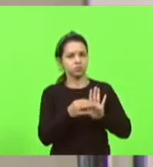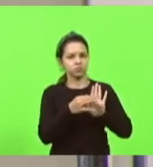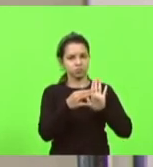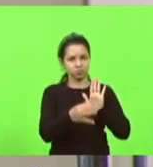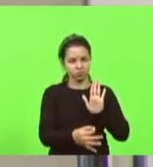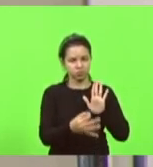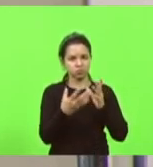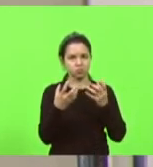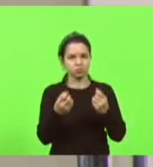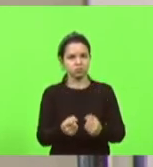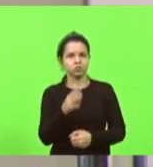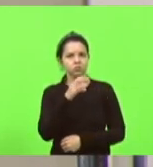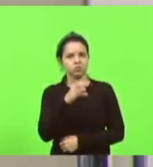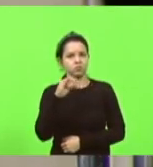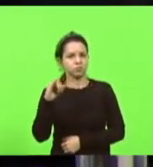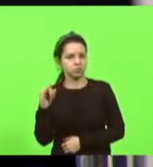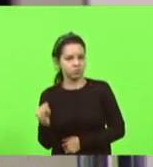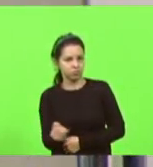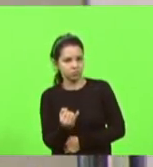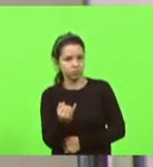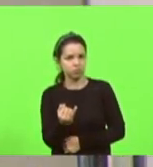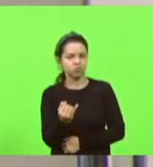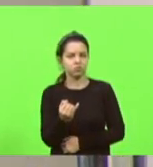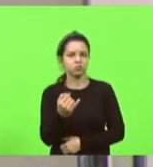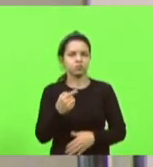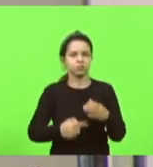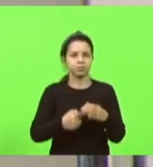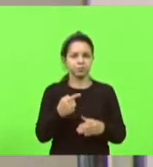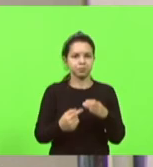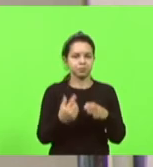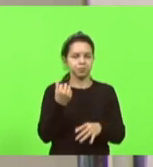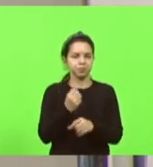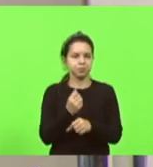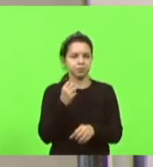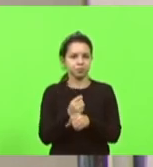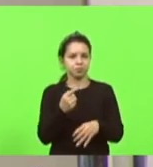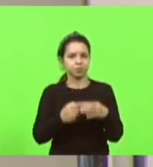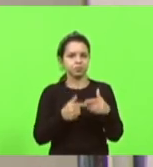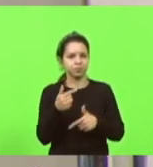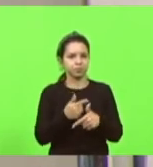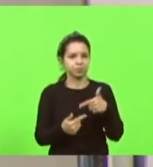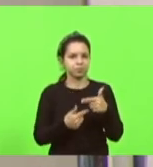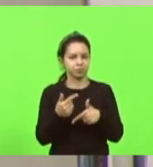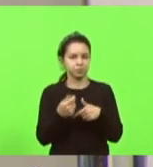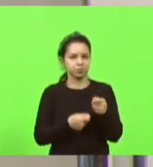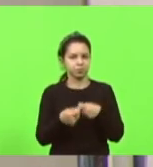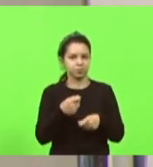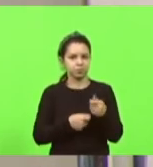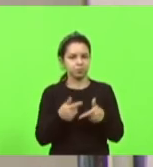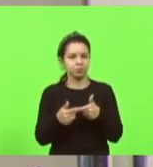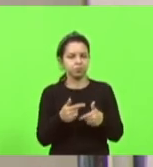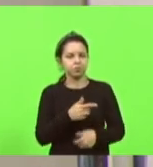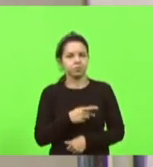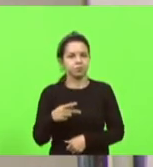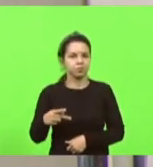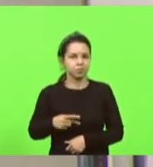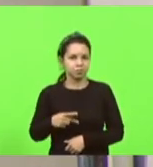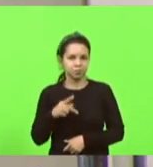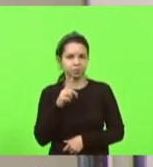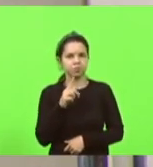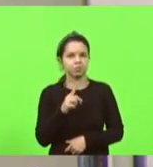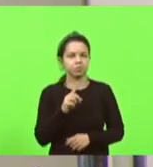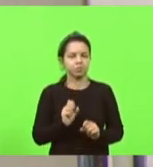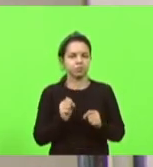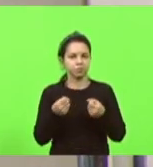das Comissões de Constituição e Justiça, Comissão de Finanças e Tributação, Comissão de Trabalho, Administração e Serviço Público e Comissão de Defesa dos Direitos da Criança